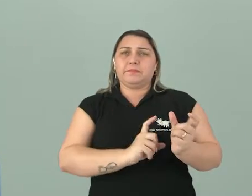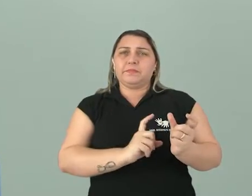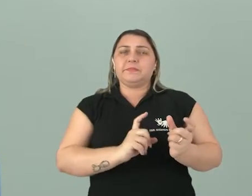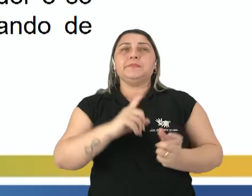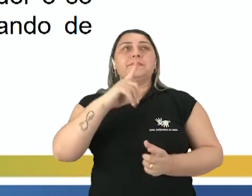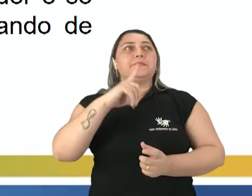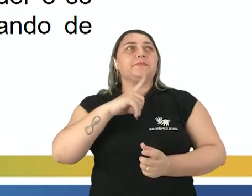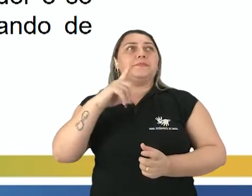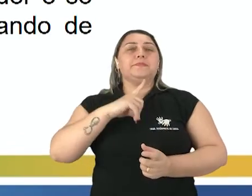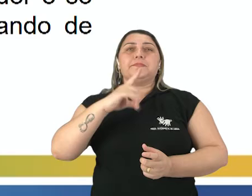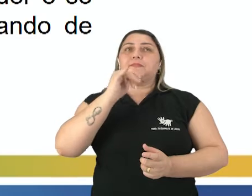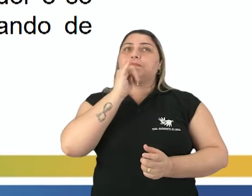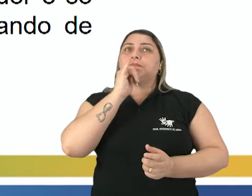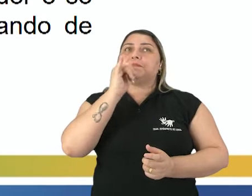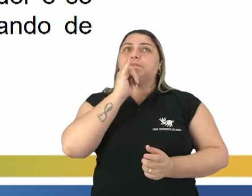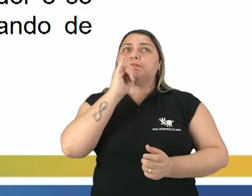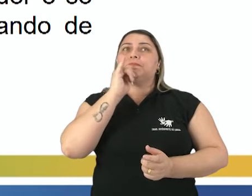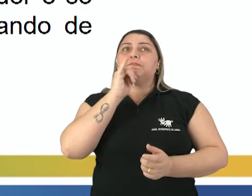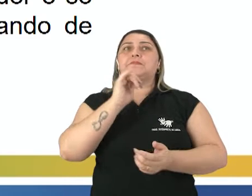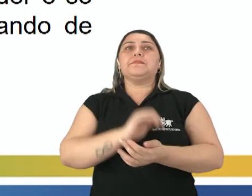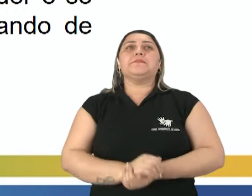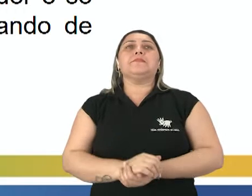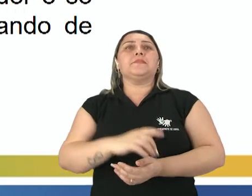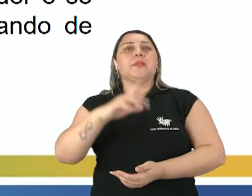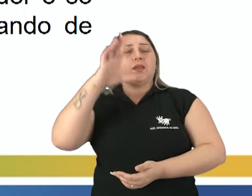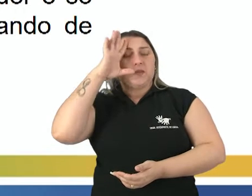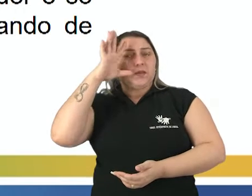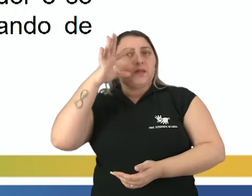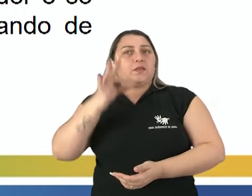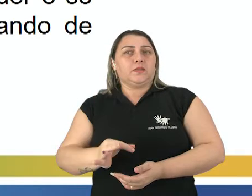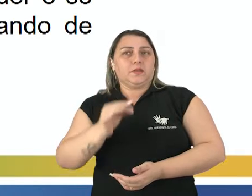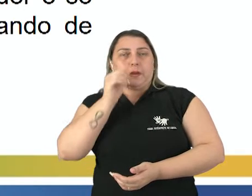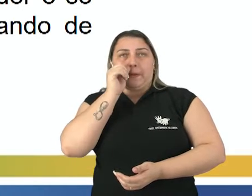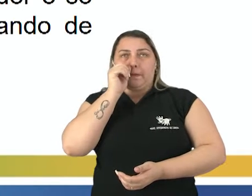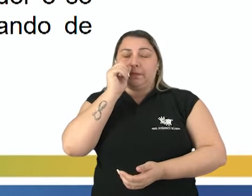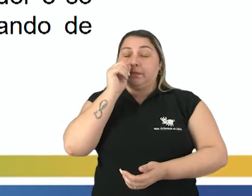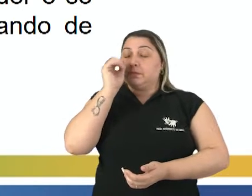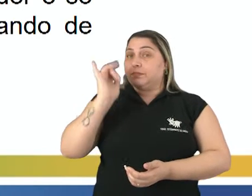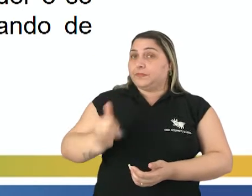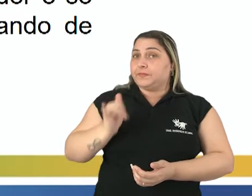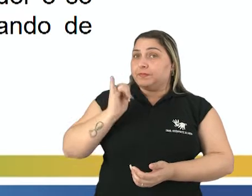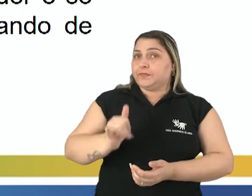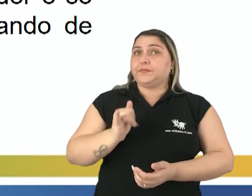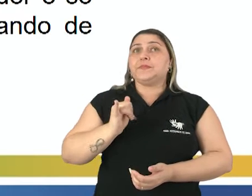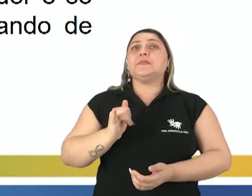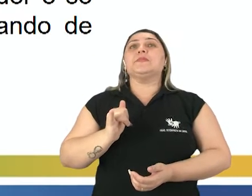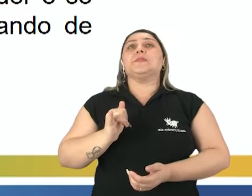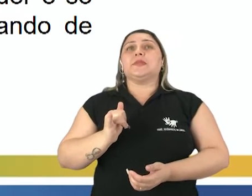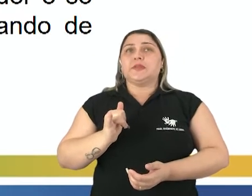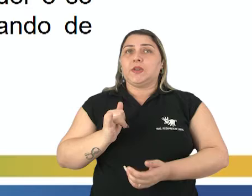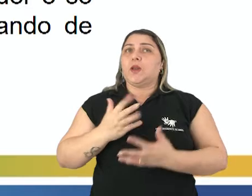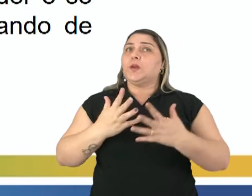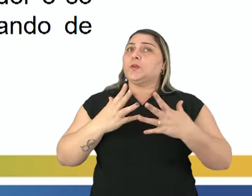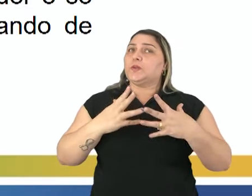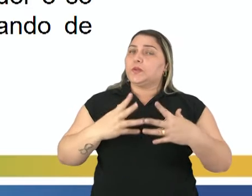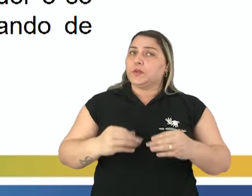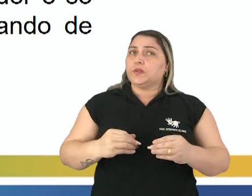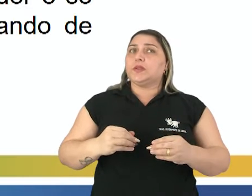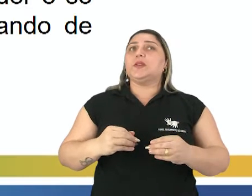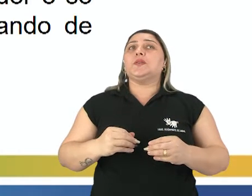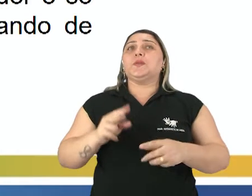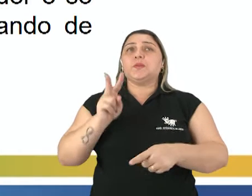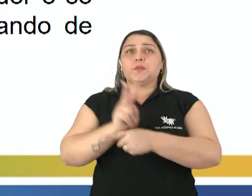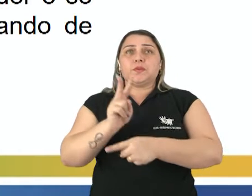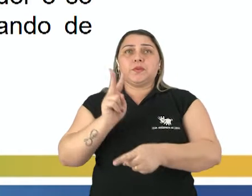temos um exemplo. De uma coisa tenho certeza, essa narrativa mexerá com uma coisa delicada. A criação de